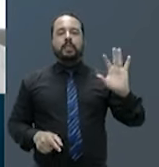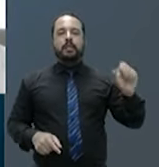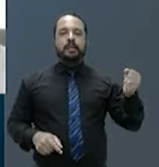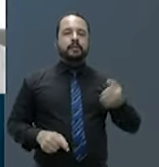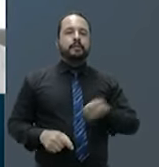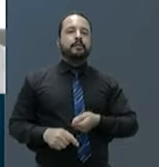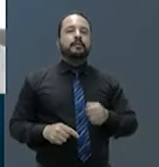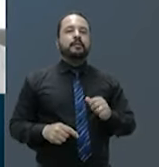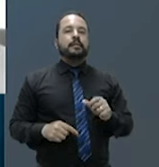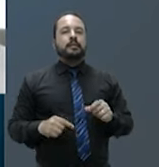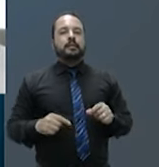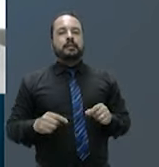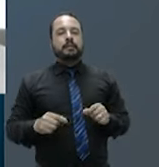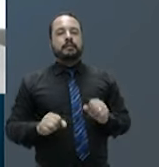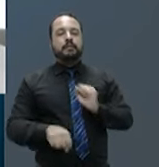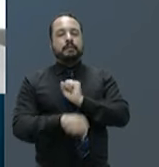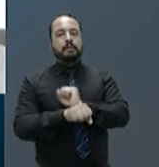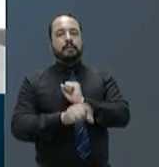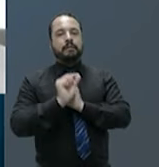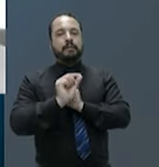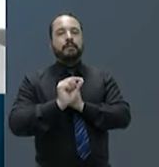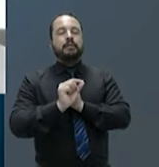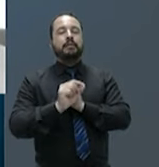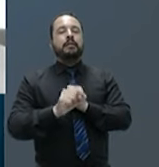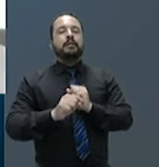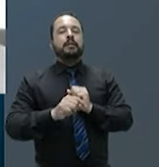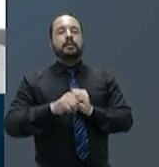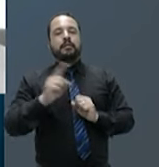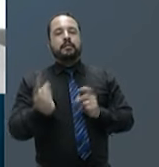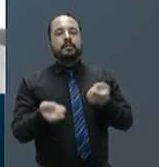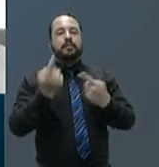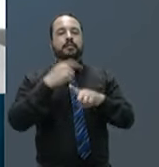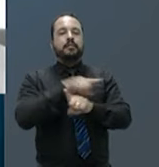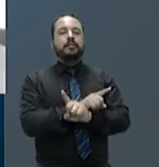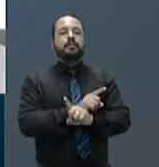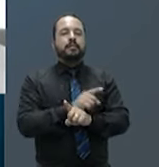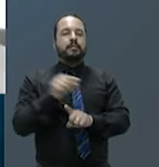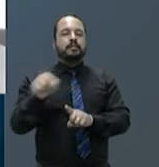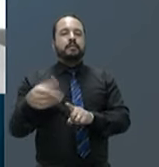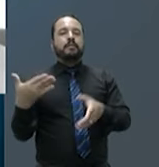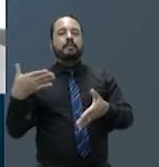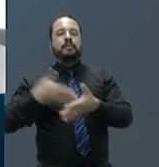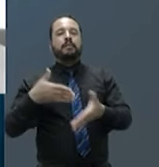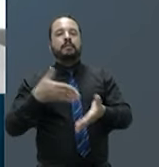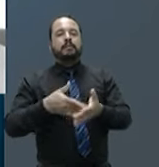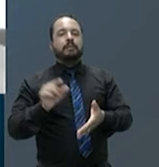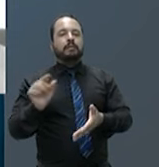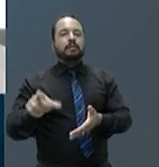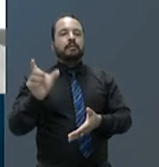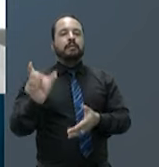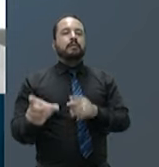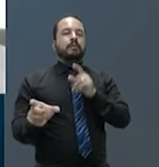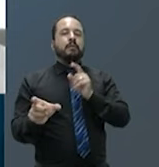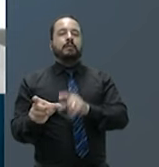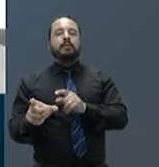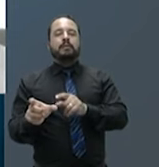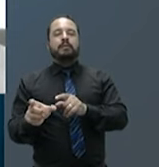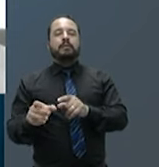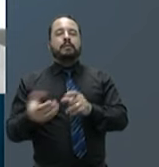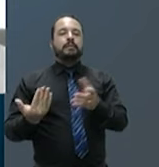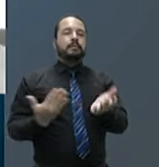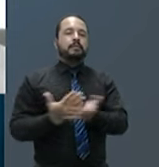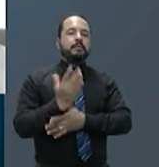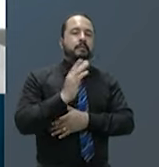um outro fato incontroverso, também impeditivo da concessão do pleito homologatório,